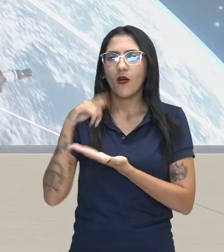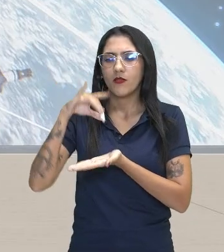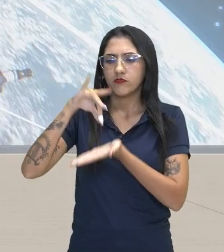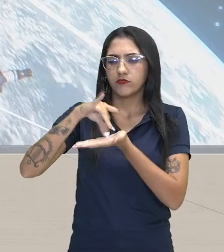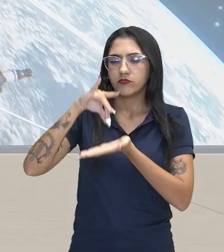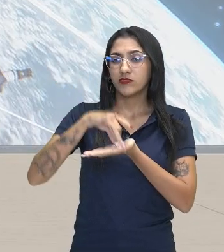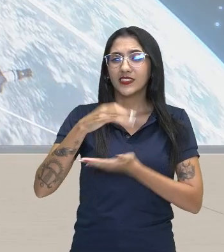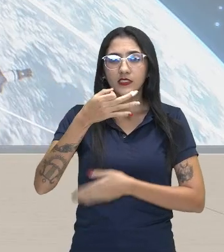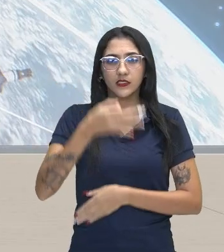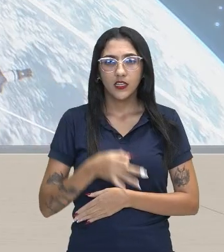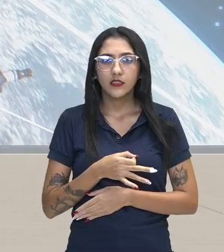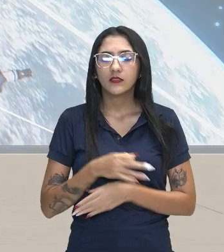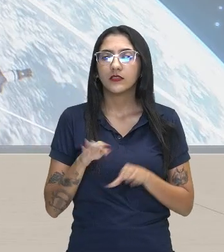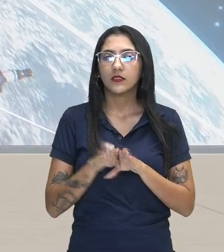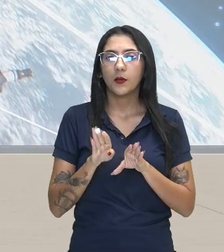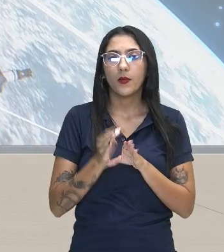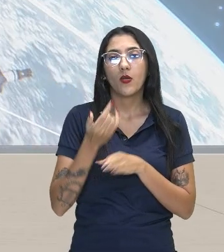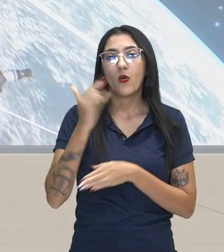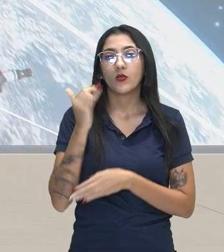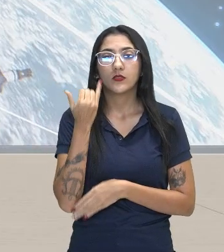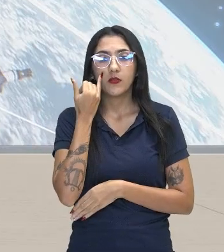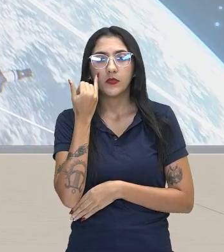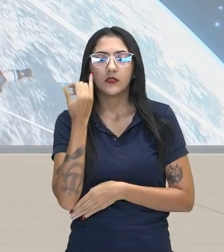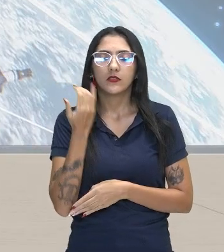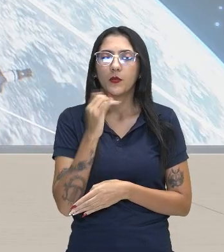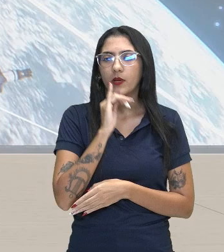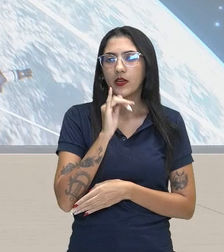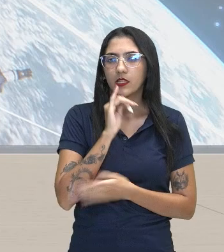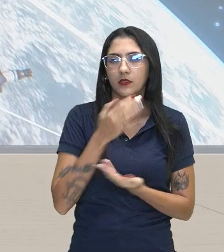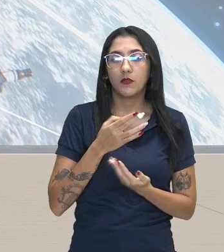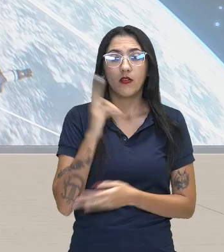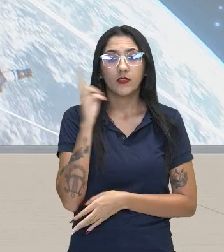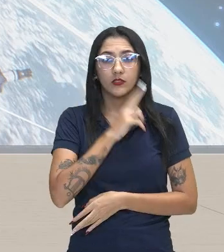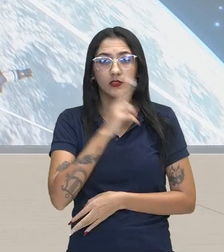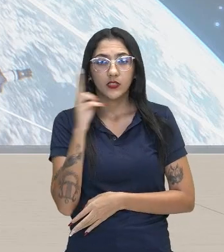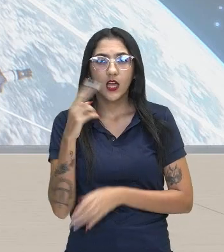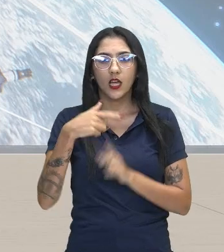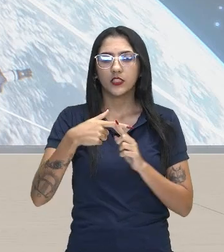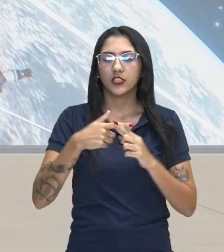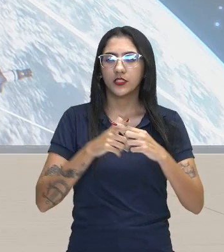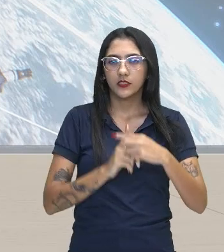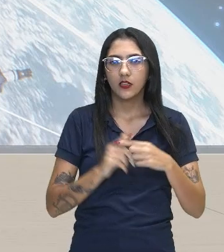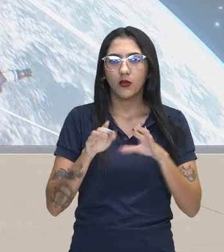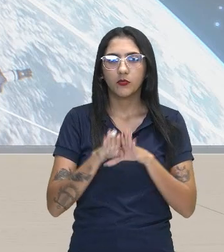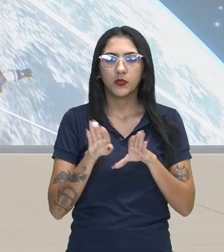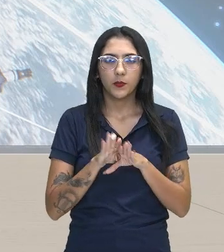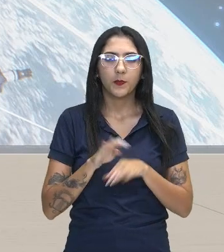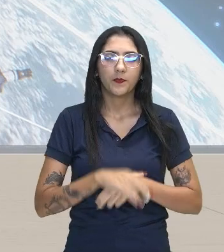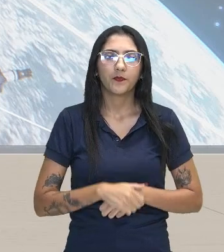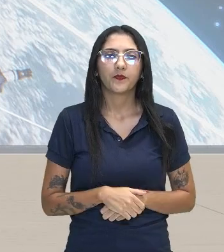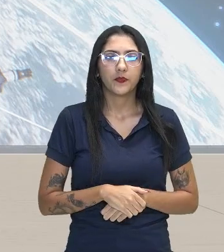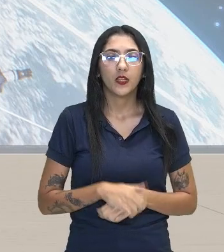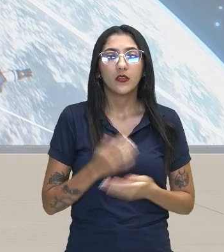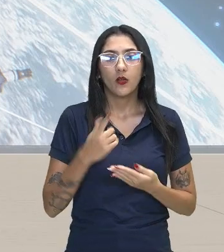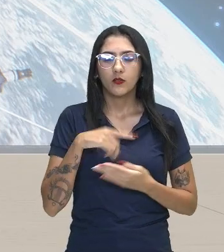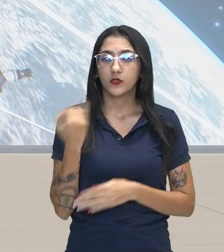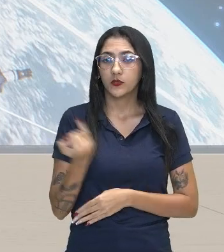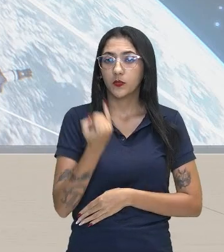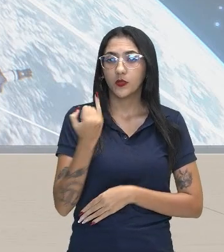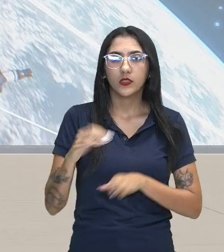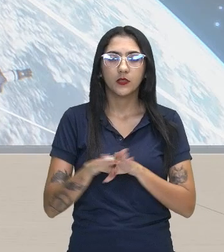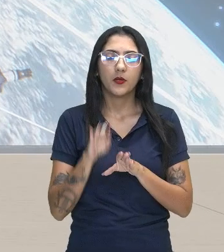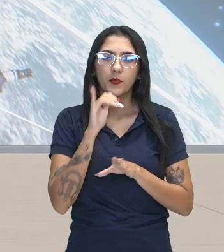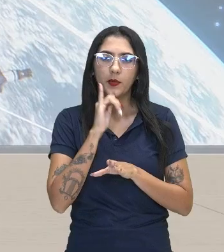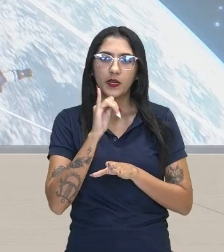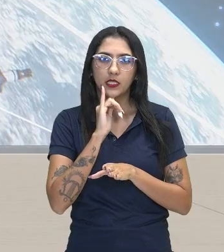informações importantes que acabam surgindo, como altitude, velocidade e direção. Isso acaba sendo útil também para o quê? Atividades